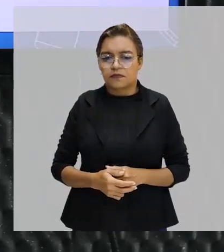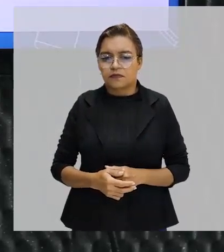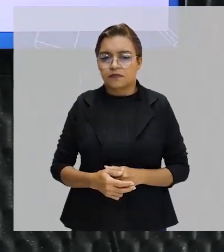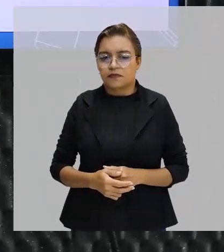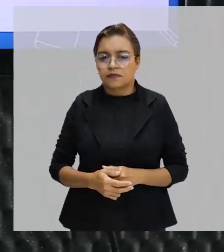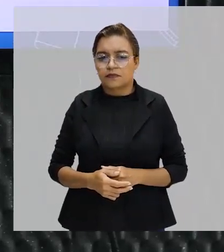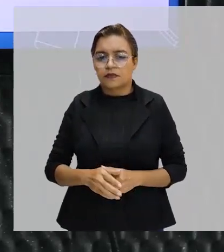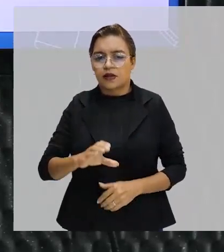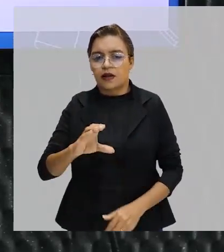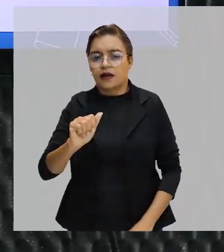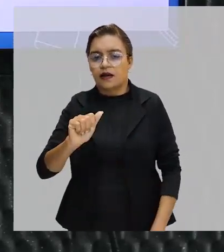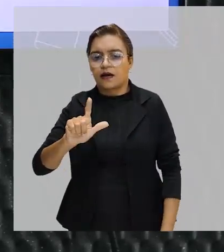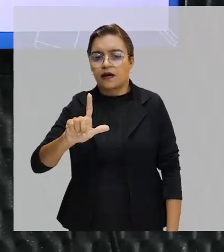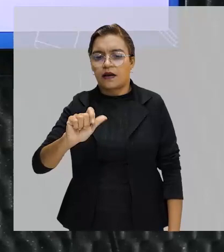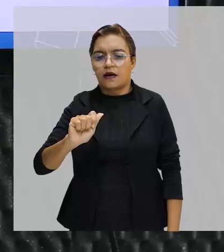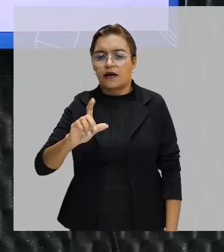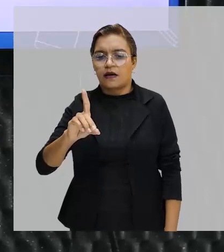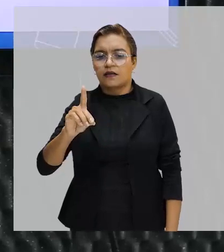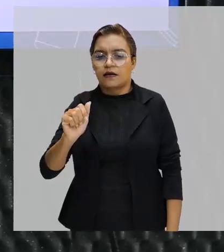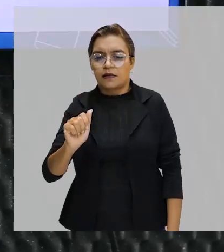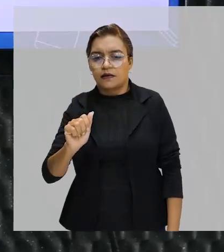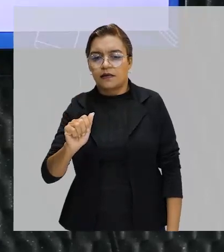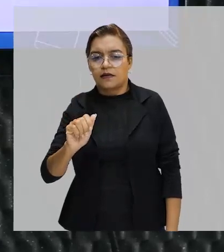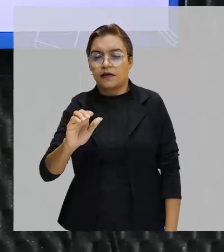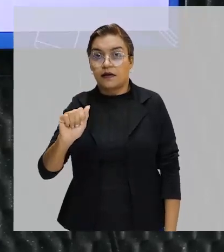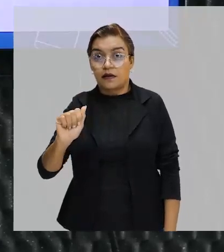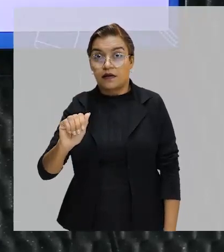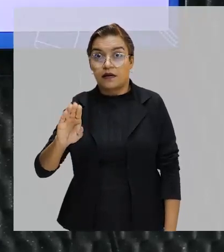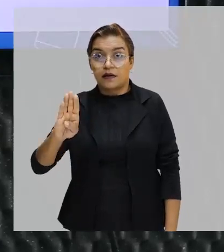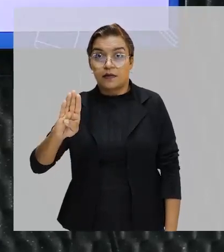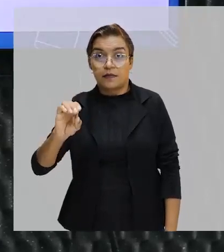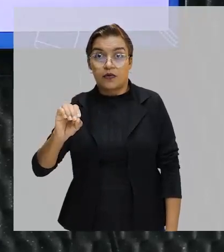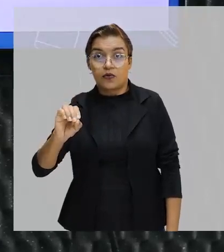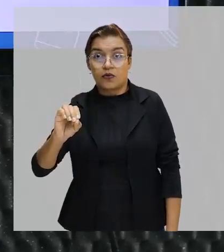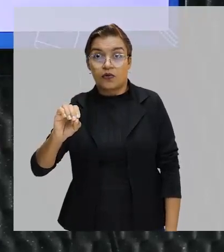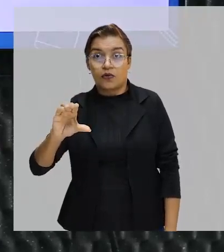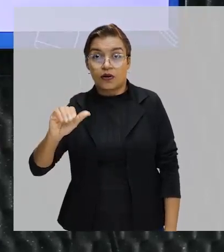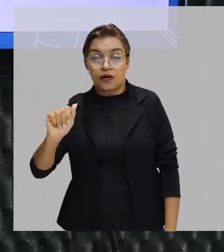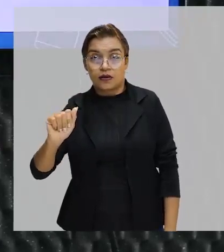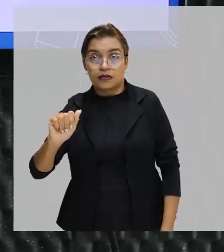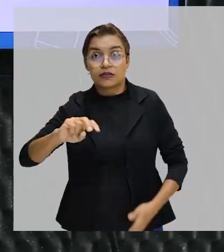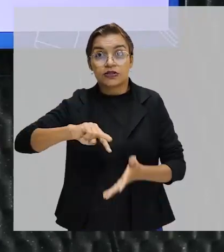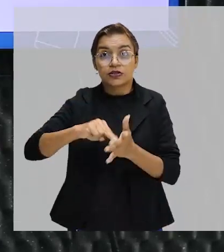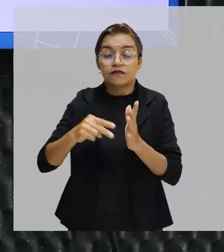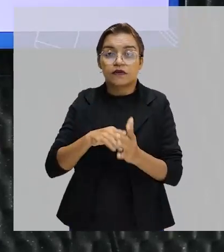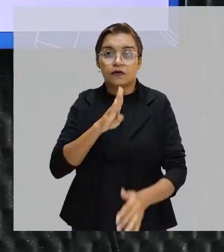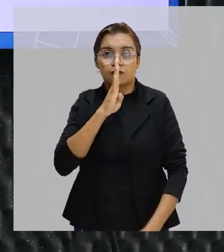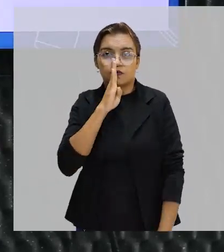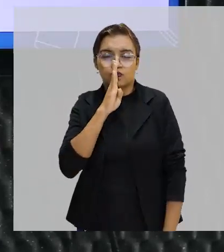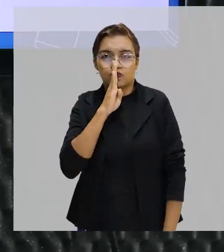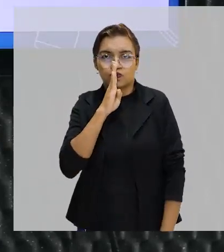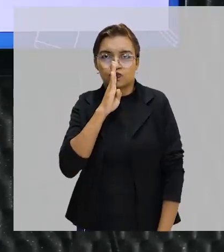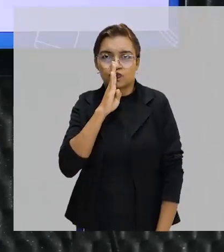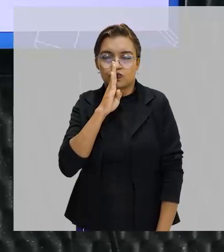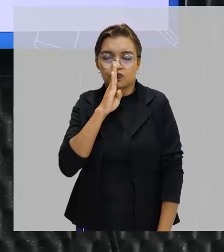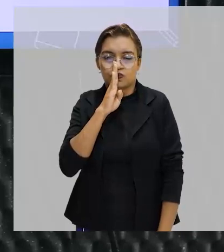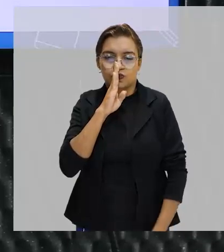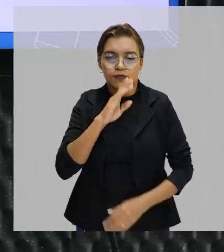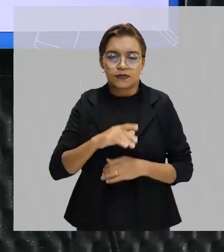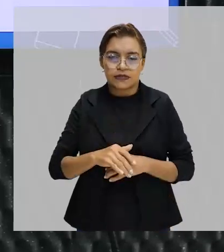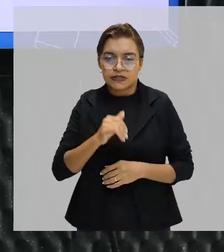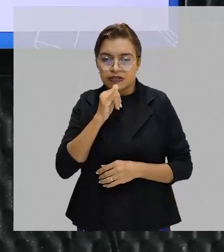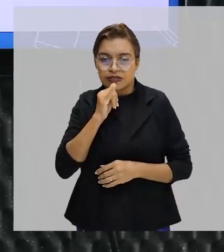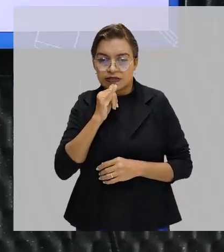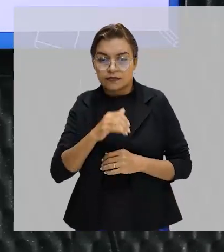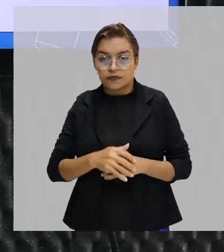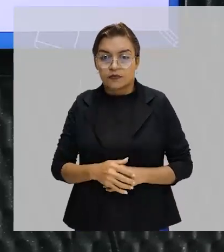no sentido de calar, calar-se, né? Cálice. E aí ele pega uma palavra quando ele utiliza cálice